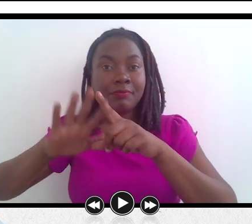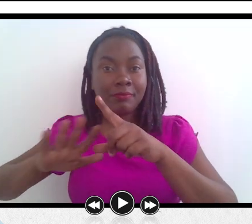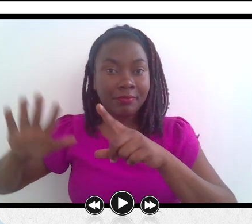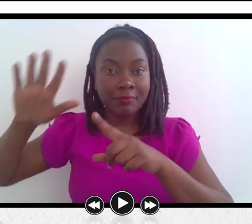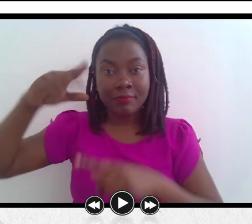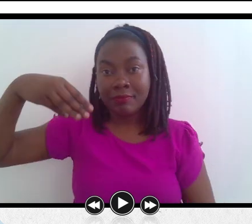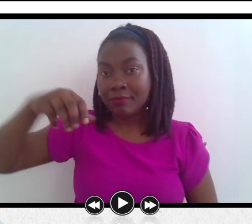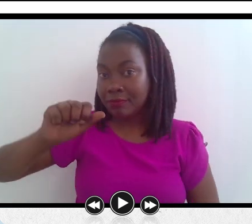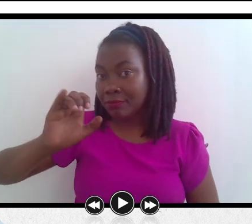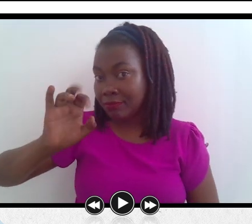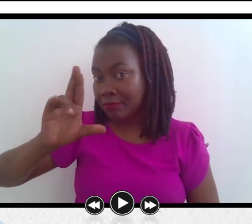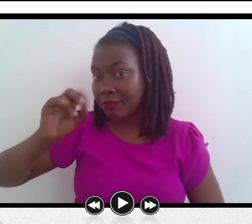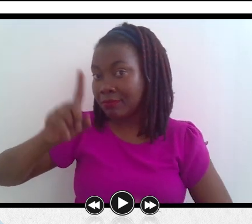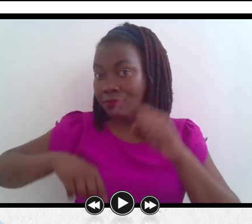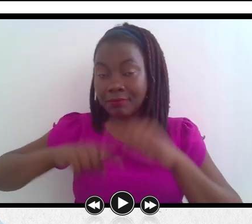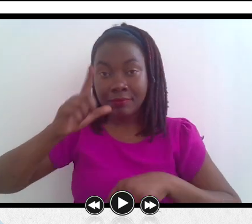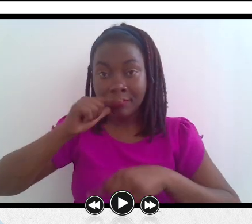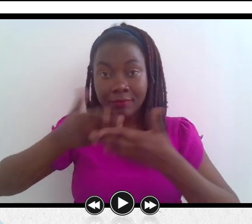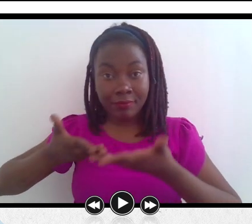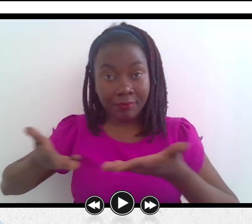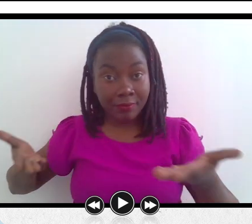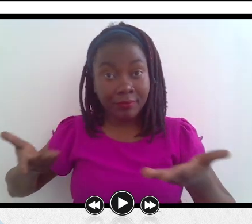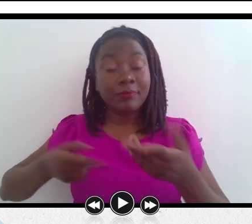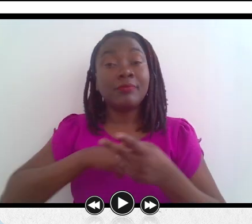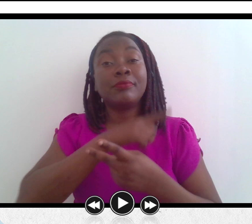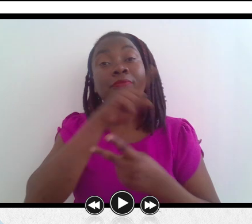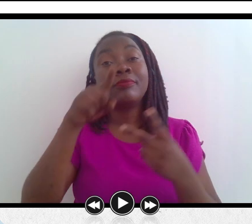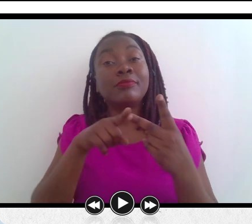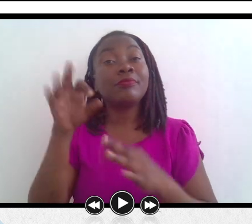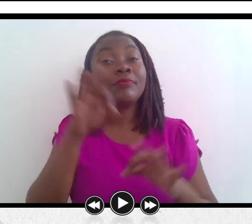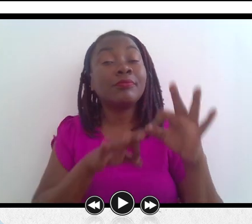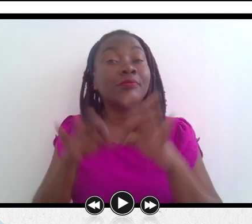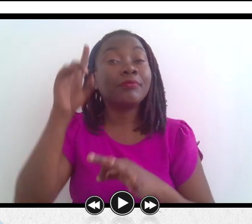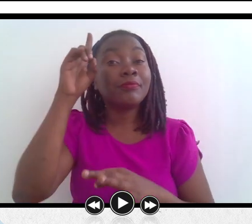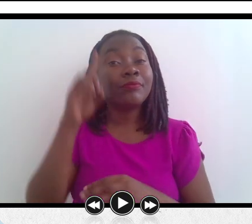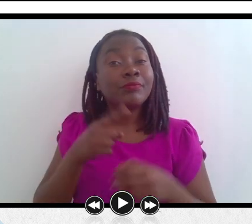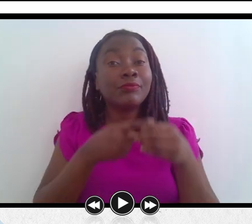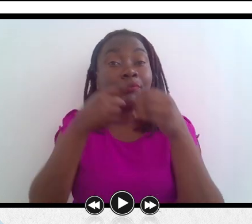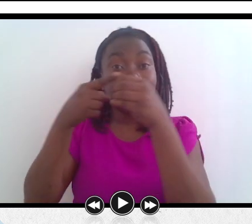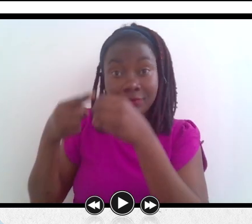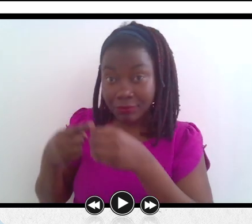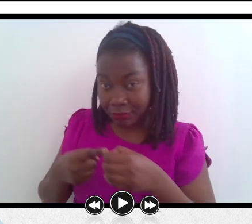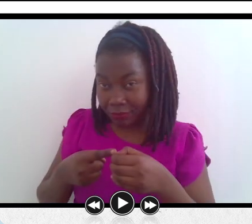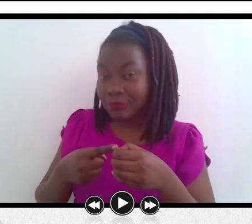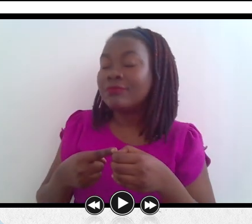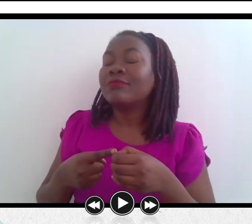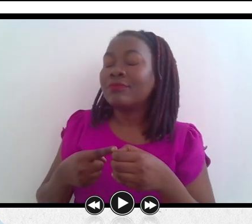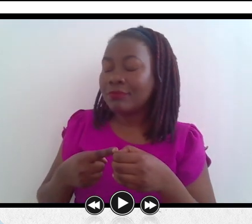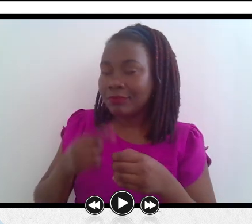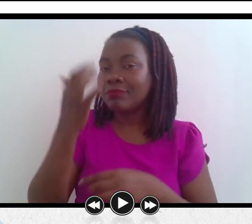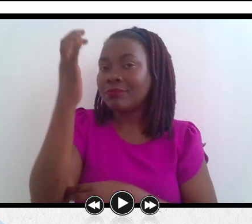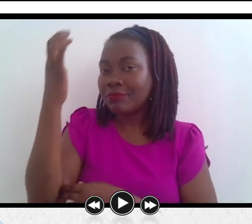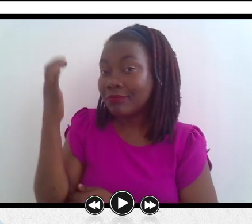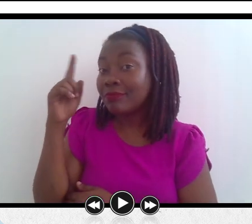plano de recursos hídricos da bacia hidrográfica. Nós temos os planos diretores urbanos, geralmente urbano e